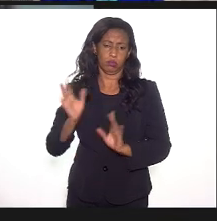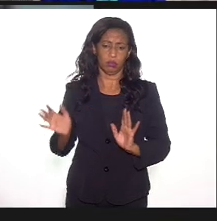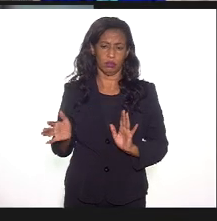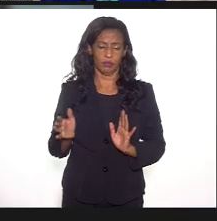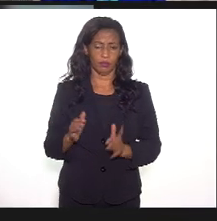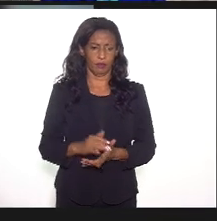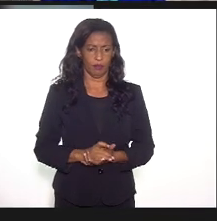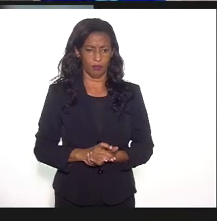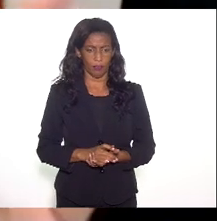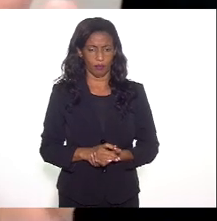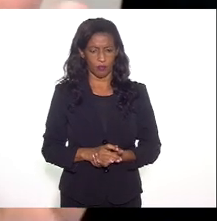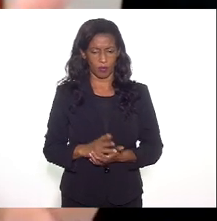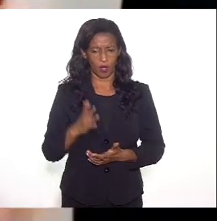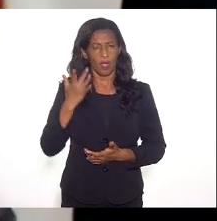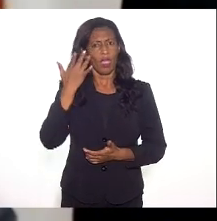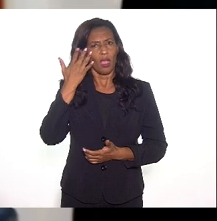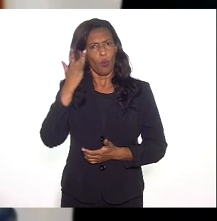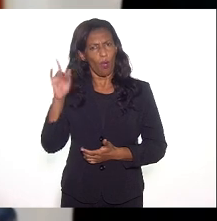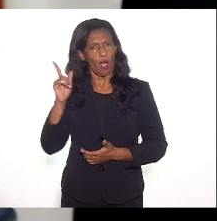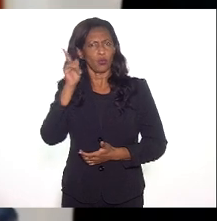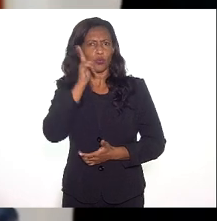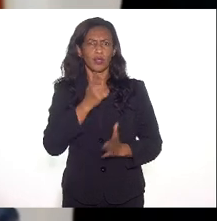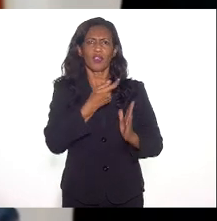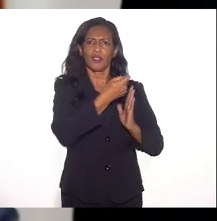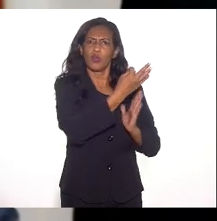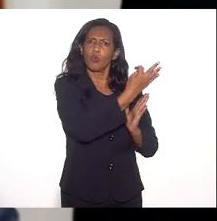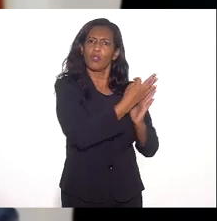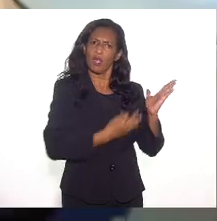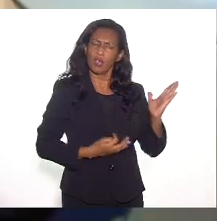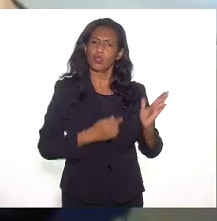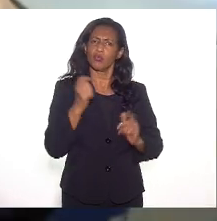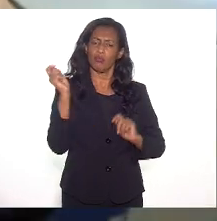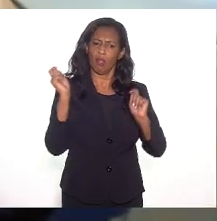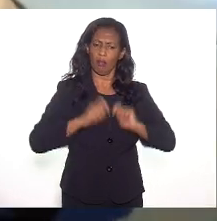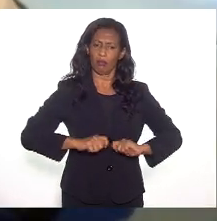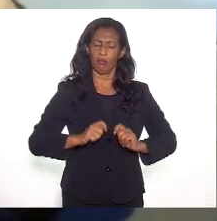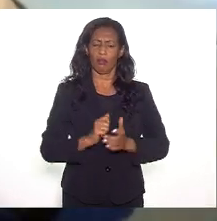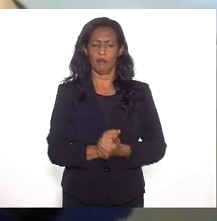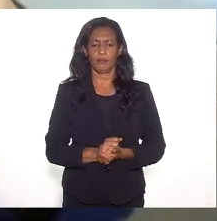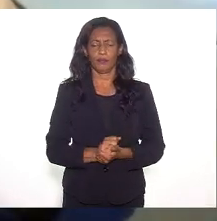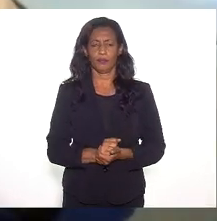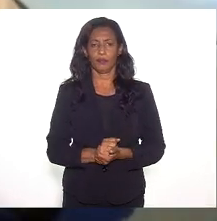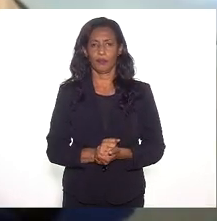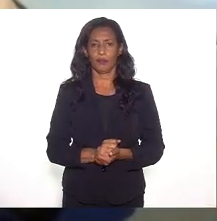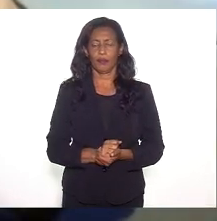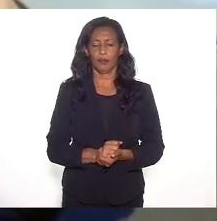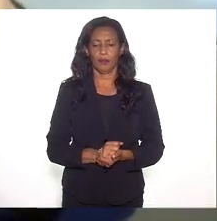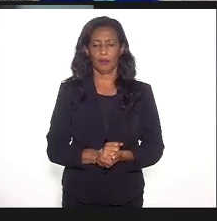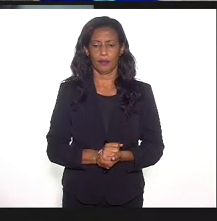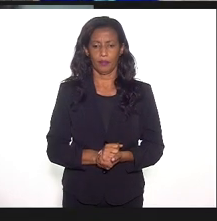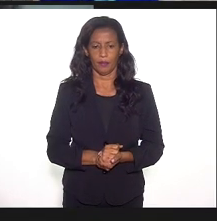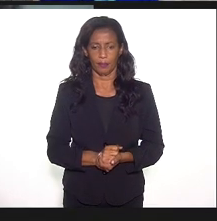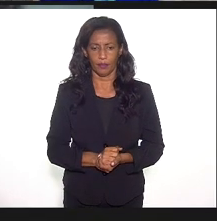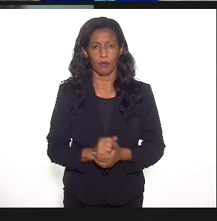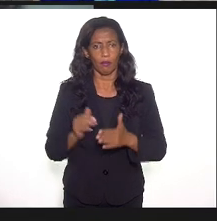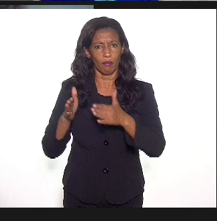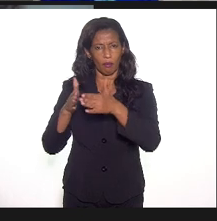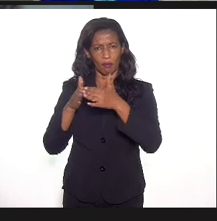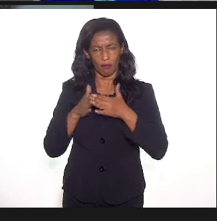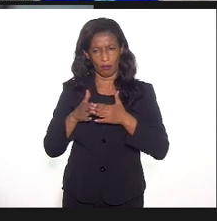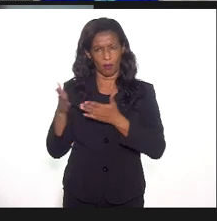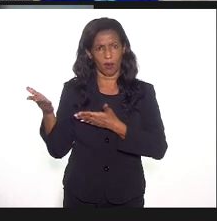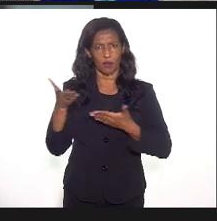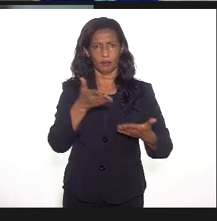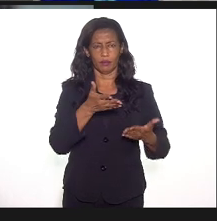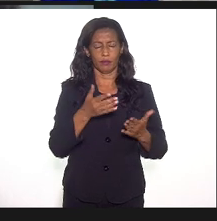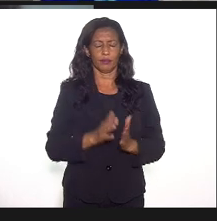Luiz, eu acho que a gente consegue fazer um texto, mas quero ouvir... Eu só queria fazer uma outra observação, Vossa Excelência. Por favor.